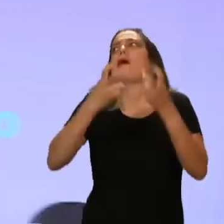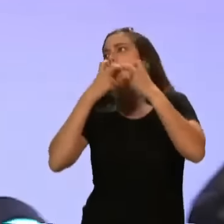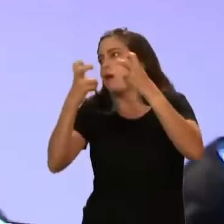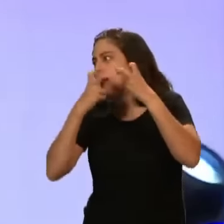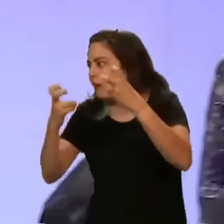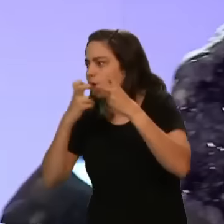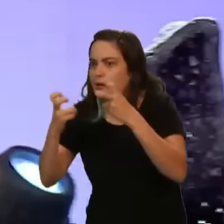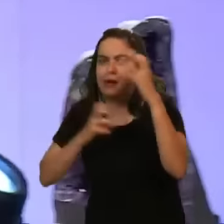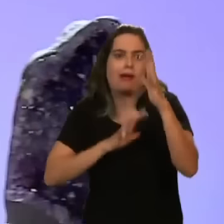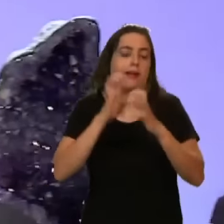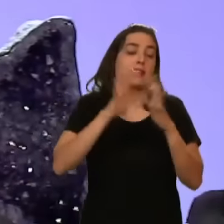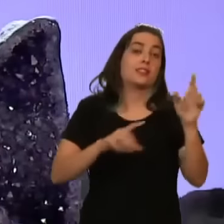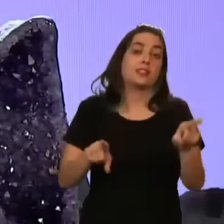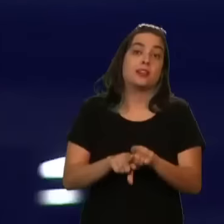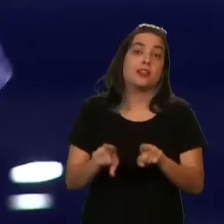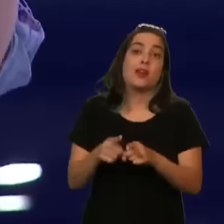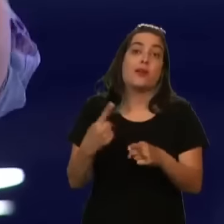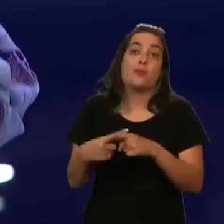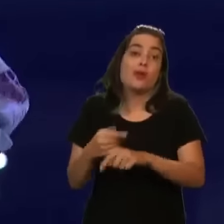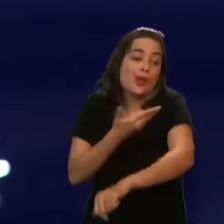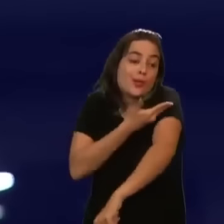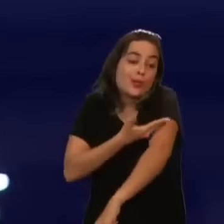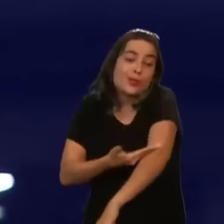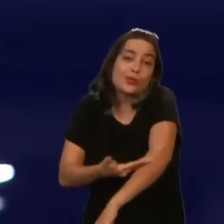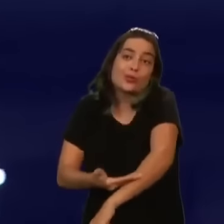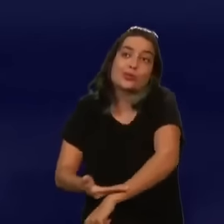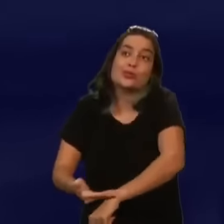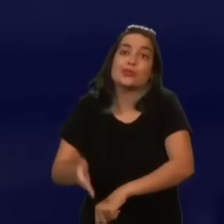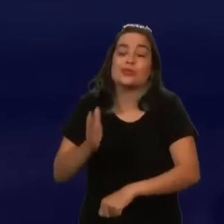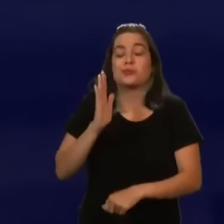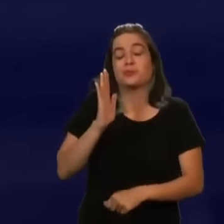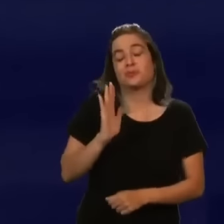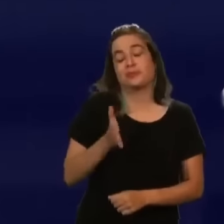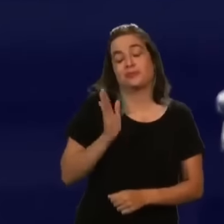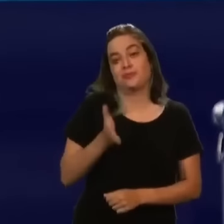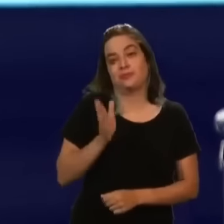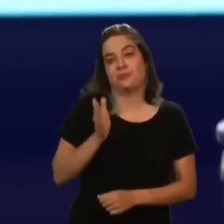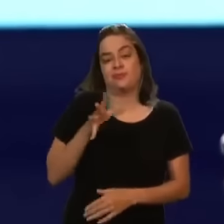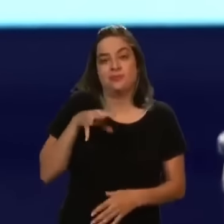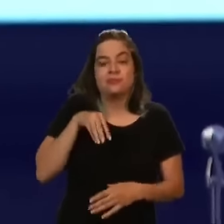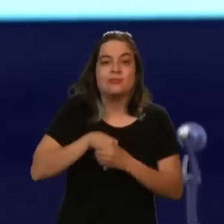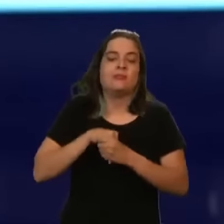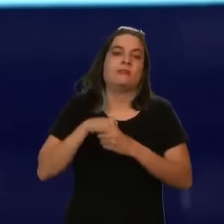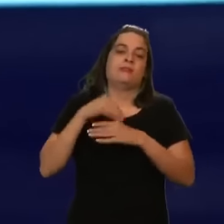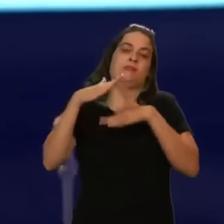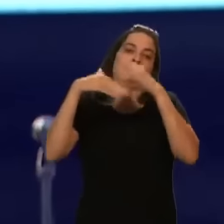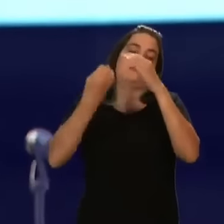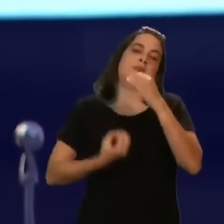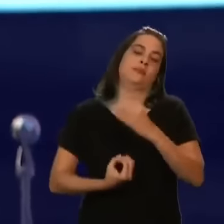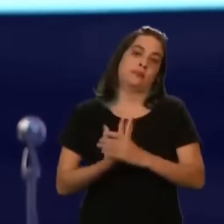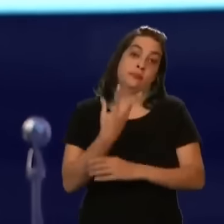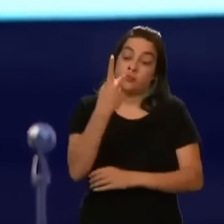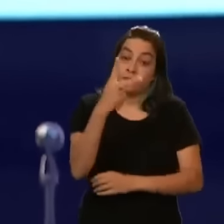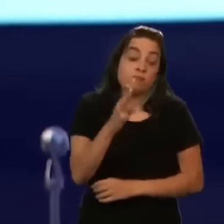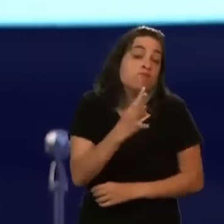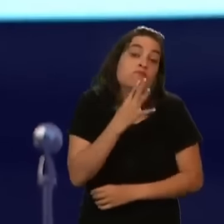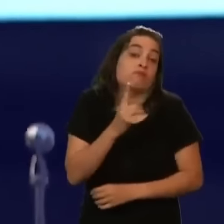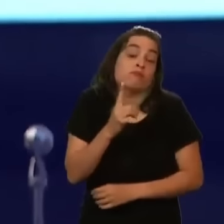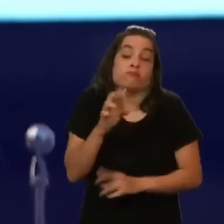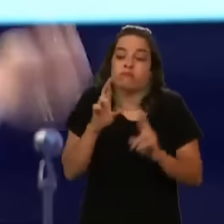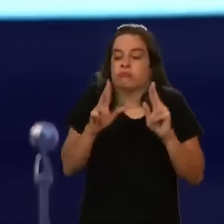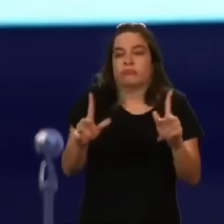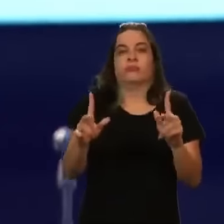Gritaria, né? Porque aquilo é a forma instintiva que foi formada em você. Você não conhece